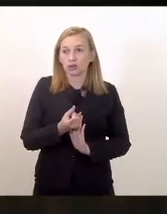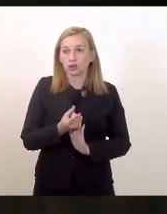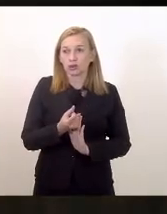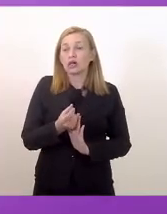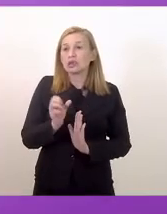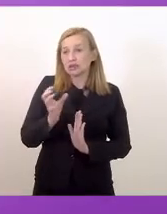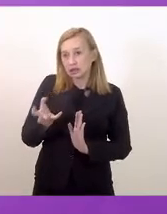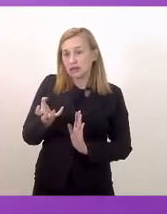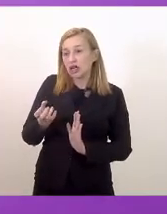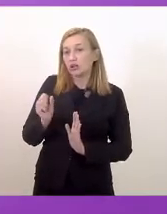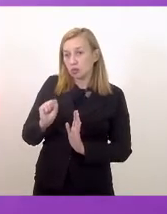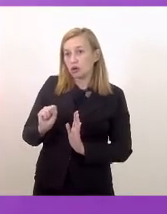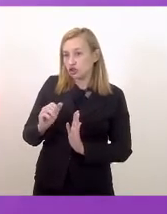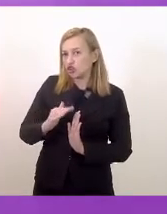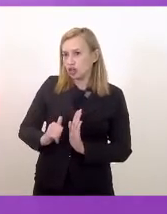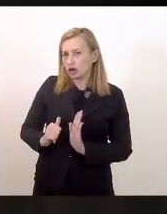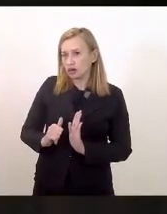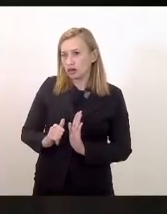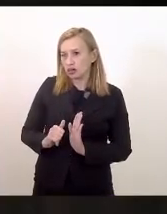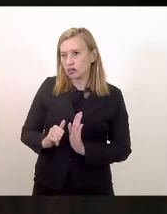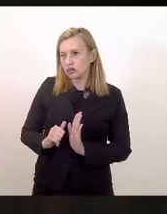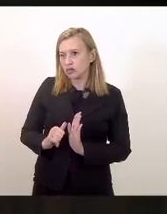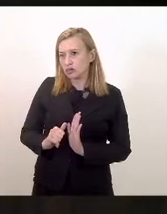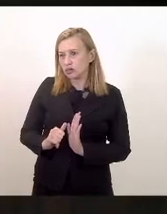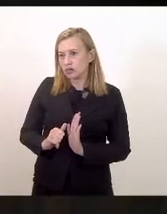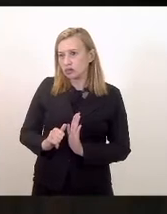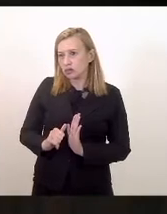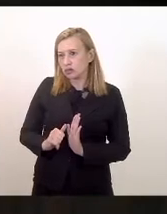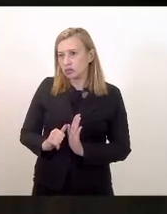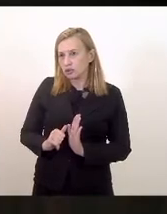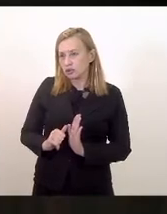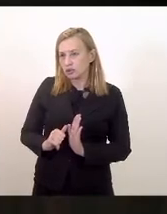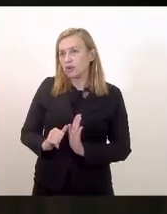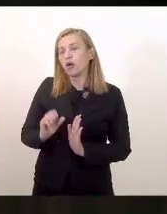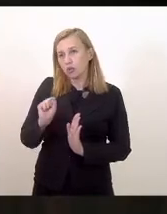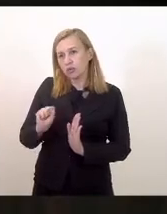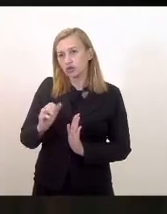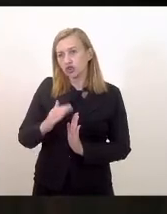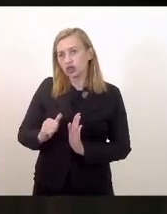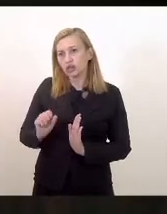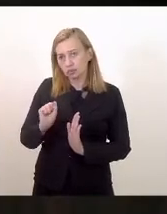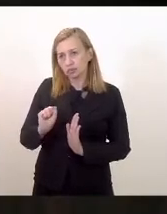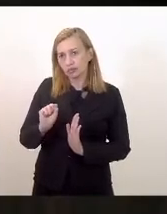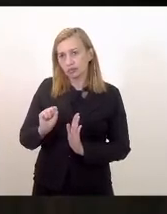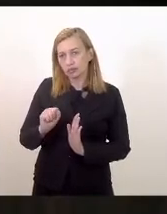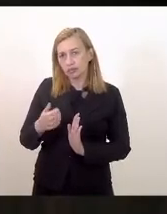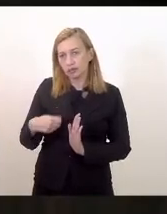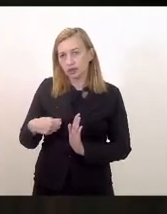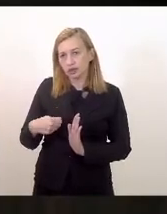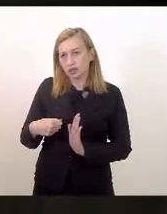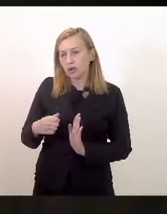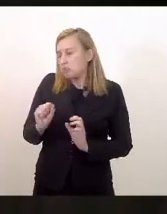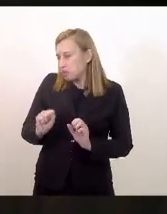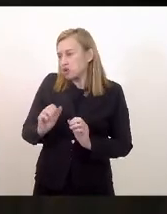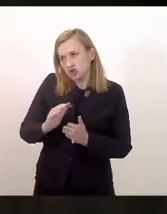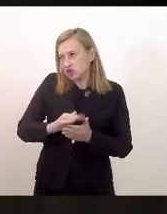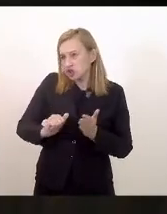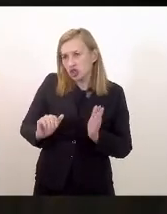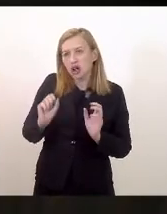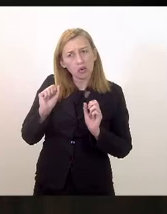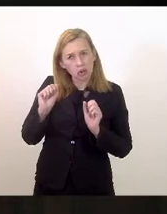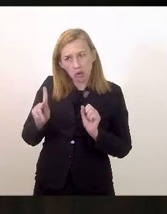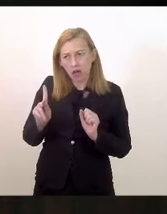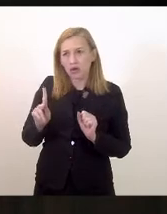posso tirar. Vossa Excelência... Se for necessário, eu posso tirar. Tá, pode tirar... Ok.